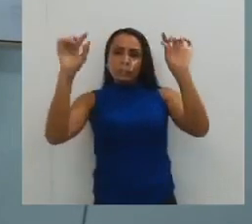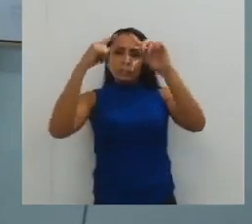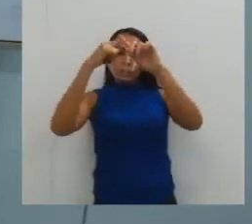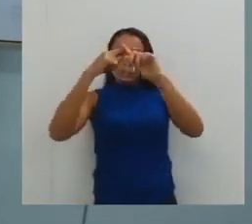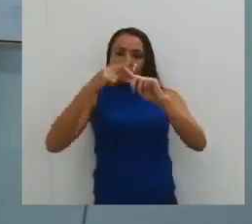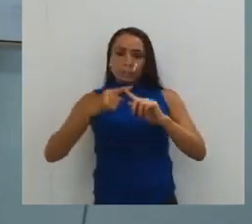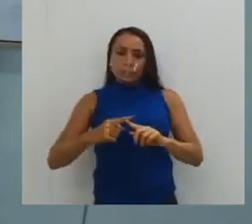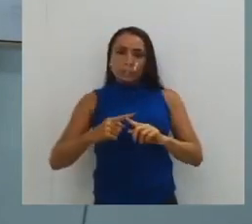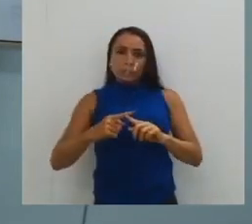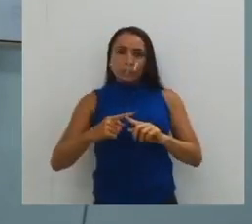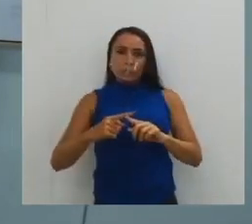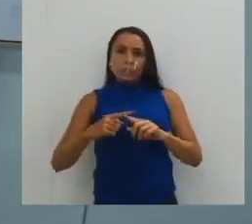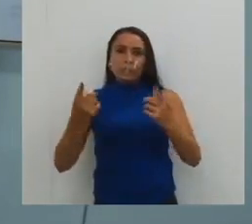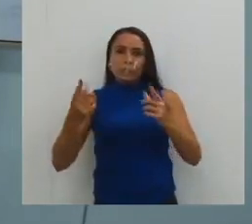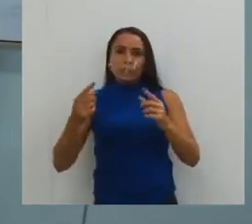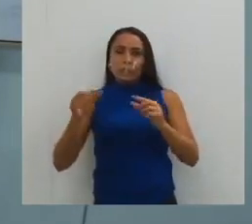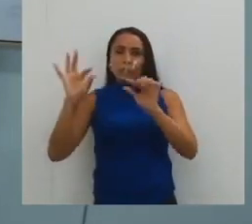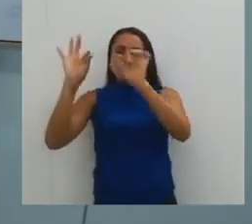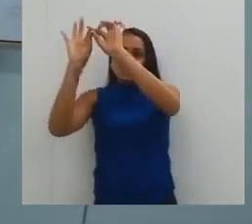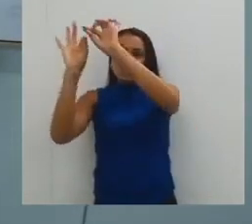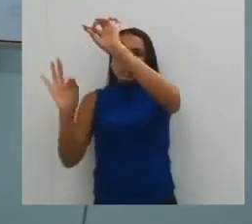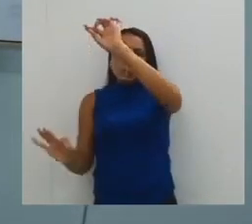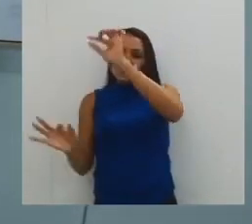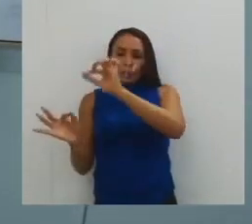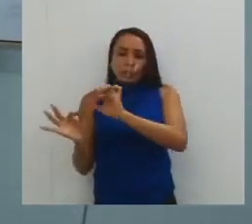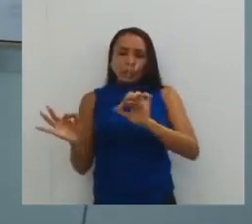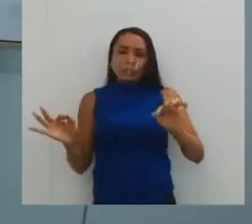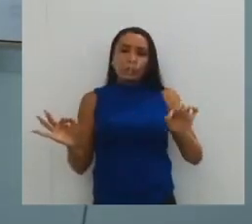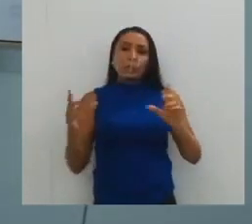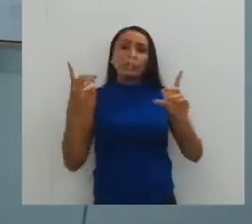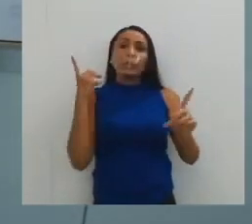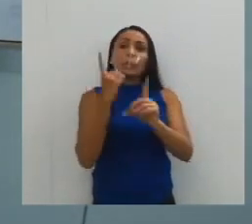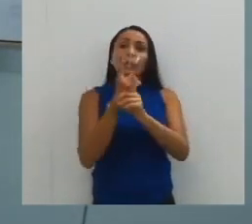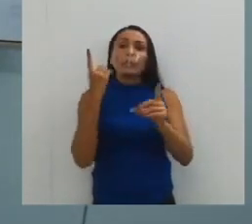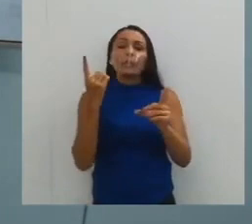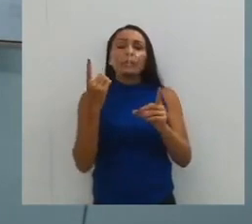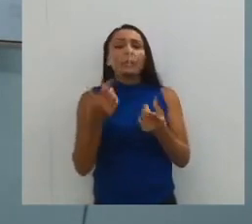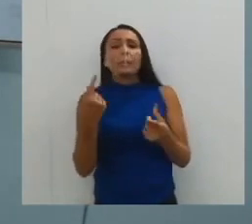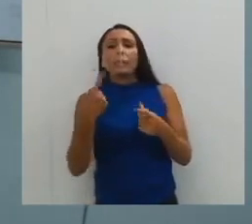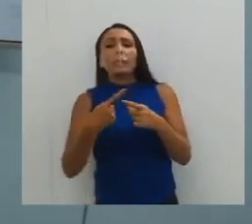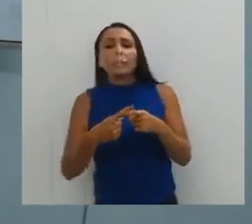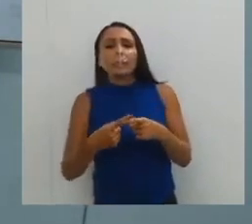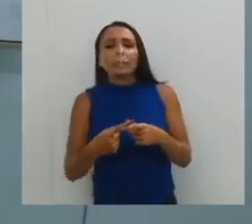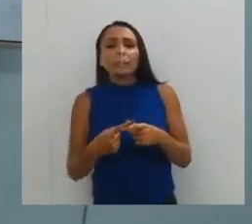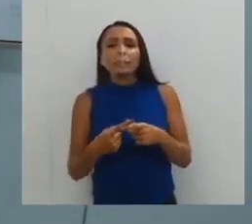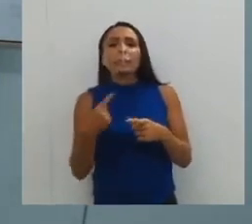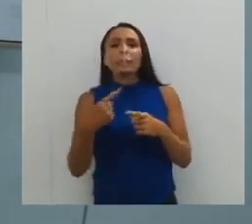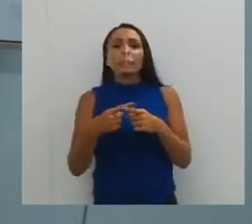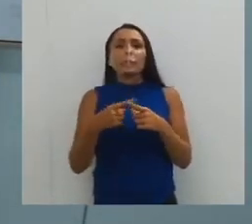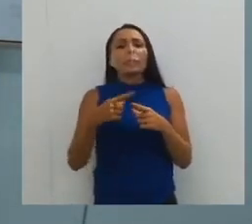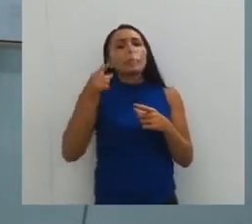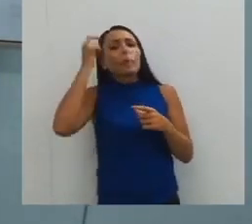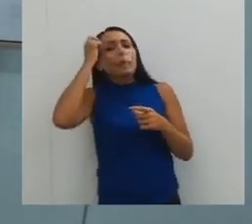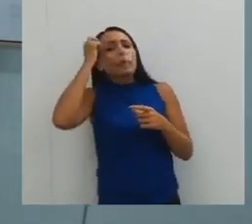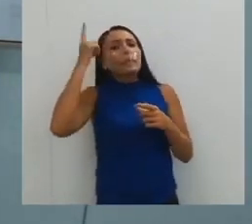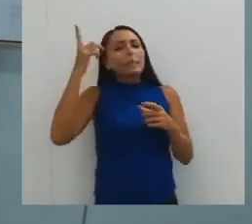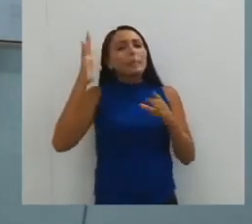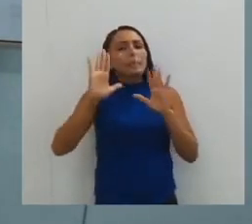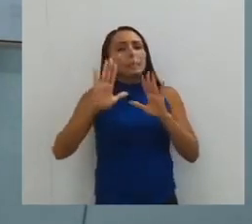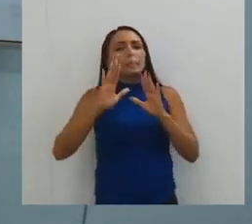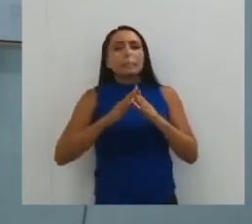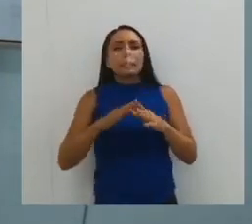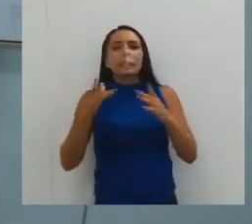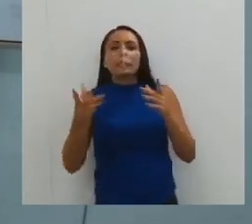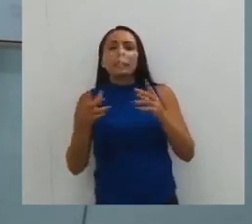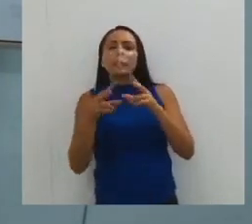esse lado vezes esse. Por que a gente vai encontrar esses dois quadrados? Porque, ó, veja a ideia. Se eu olhar